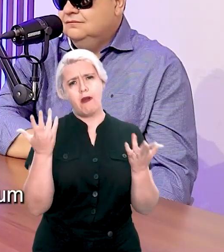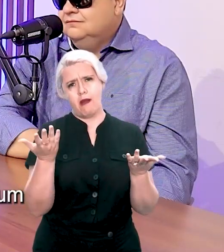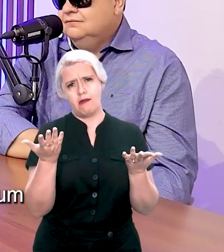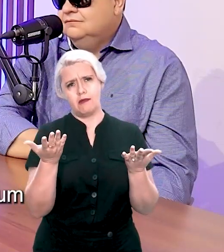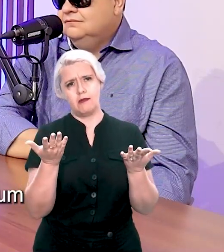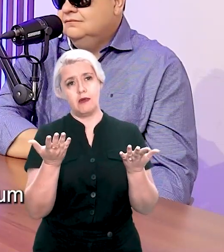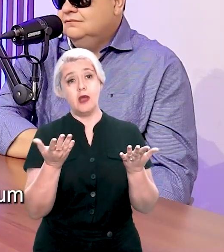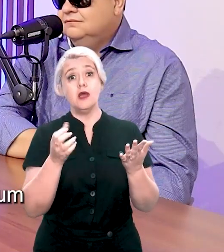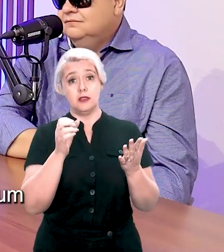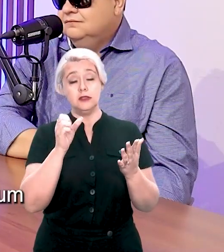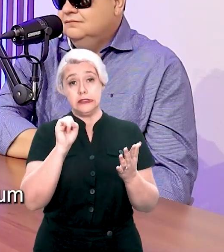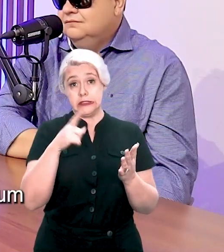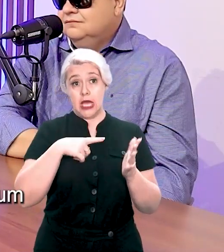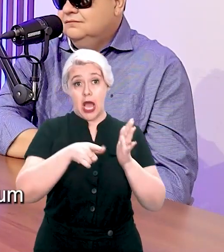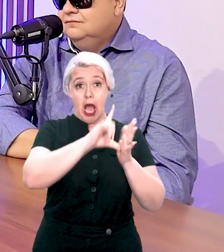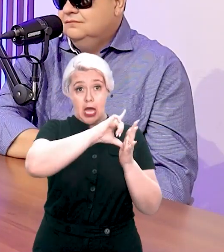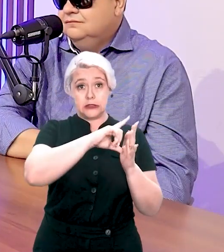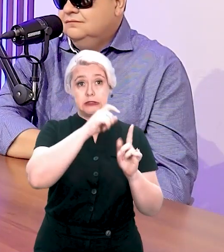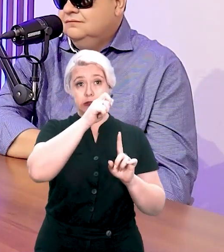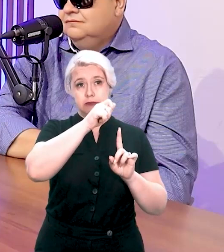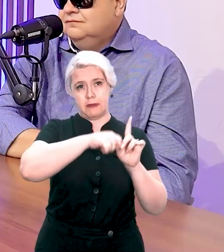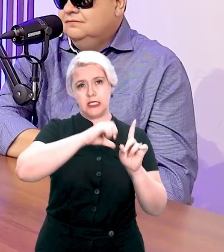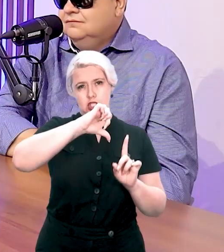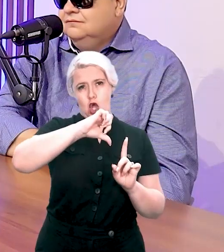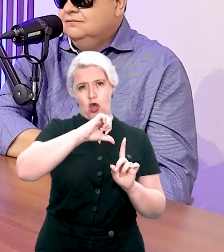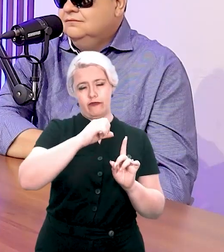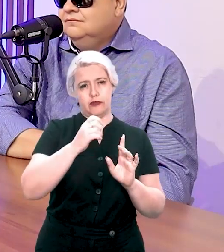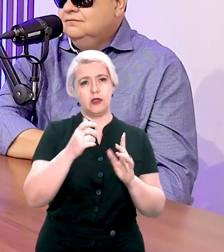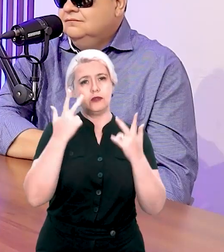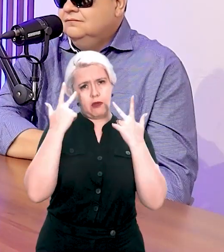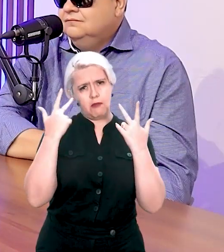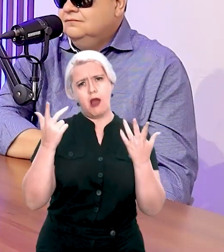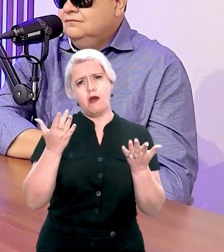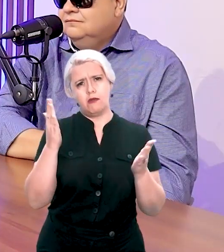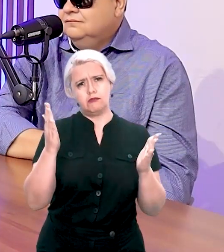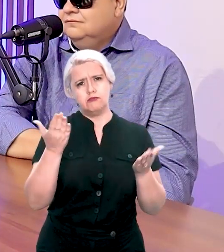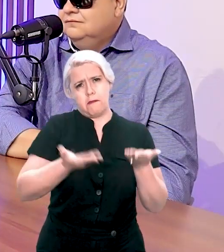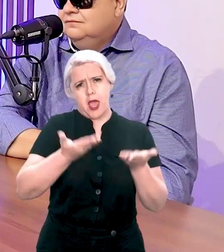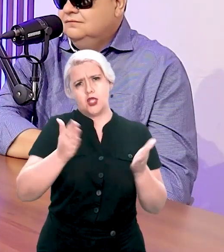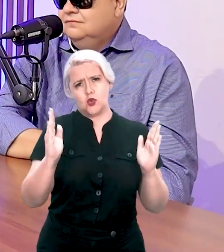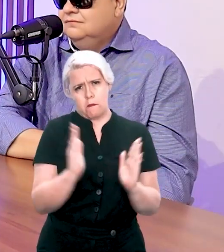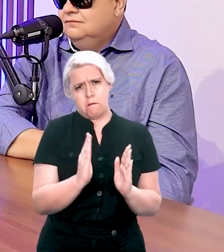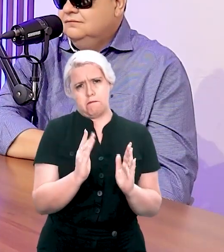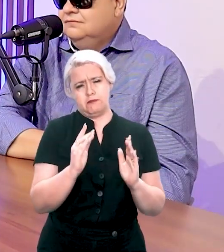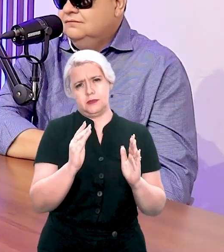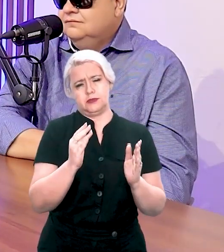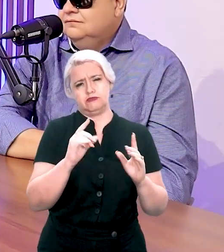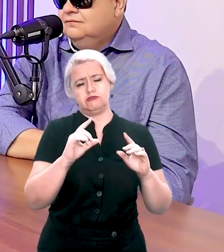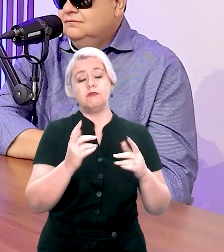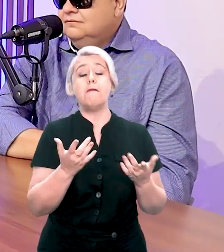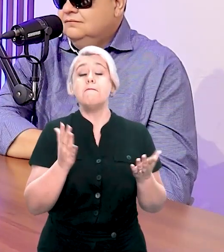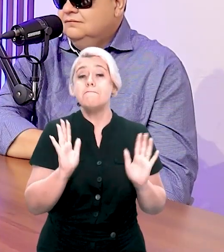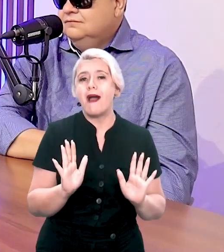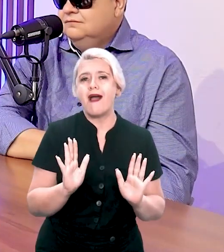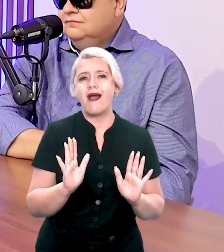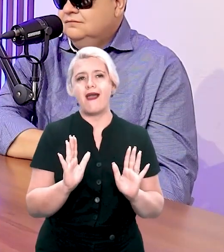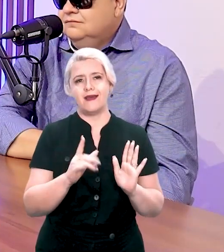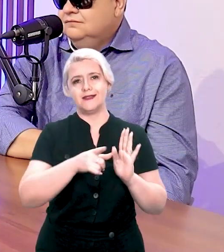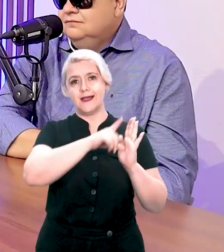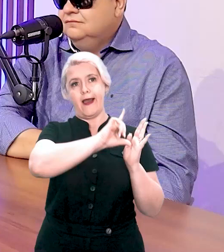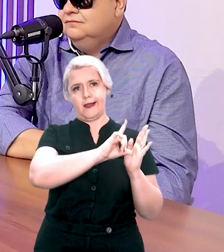prematuros era comum ter peso, né? É comum ter um peso mais reduzido e tudo, porque é prematuro,